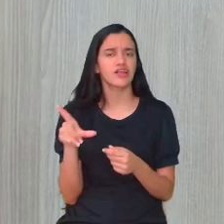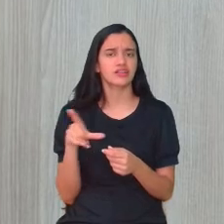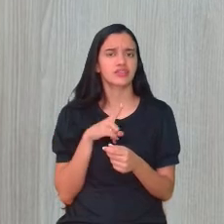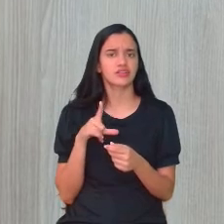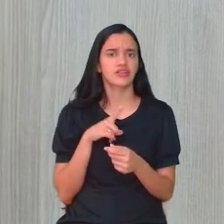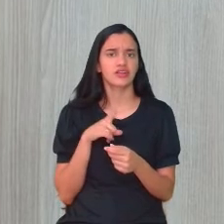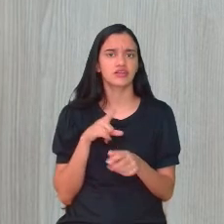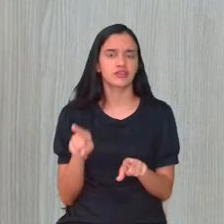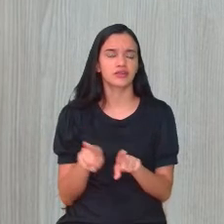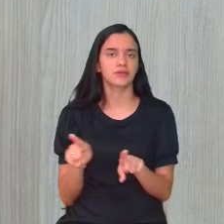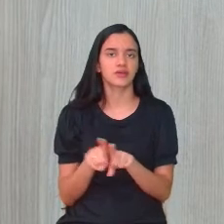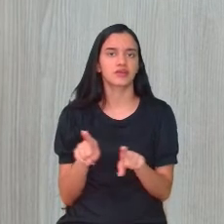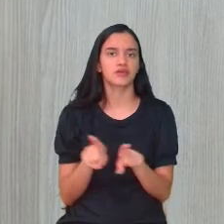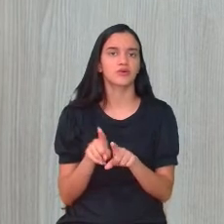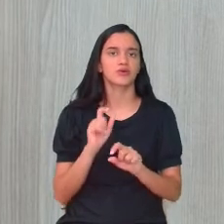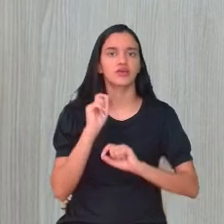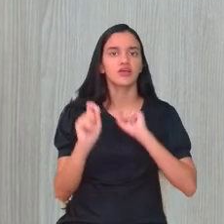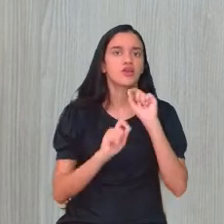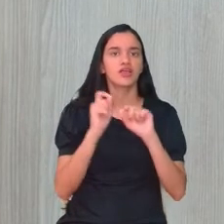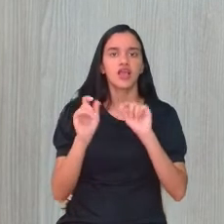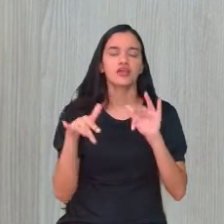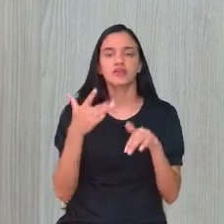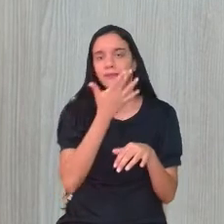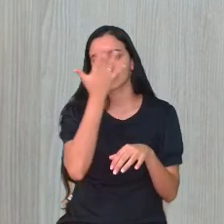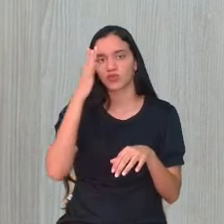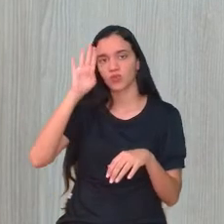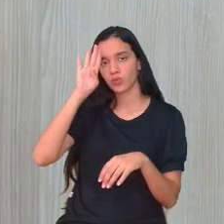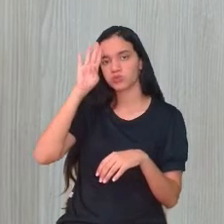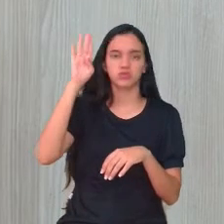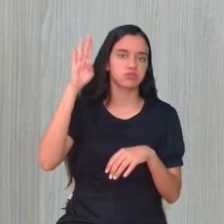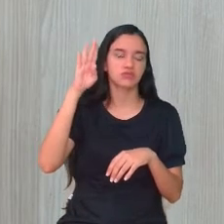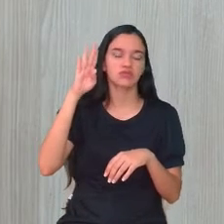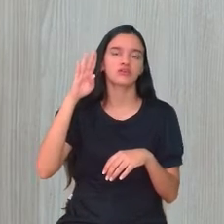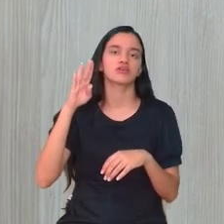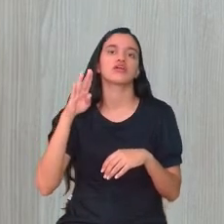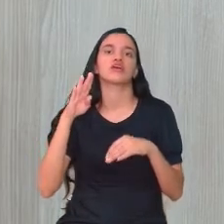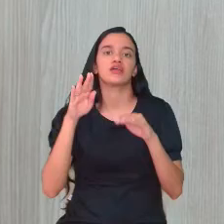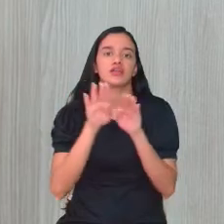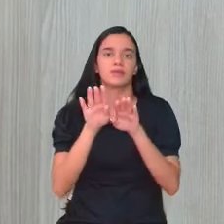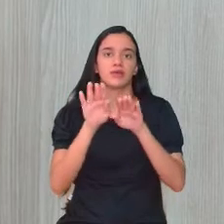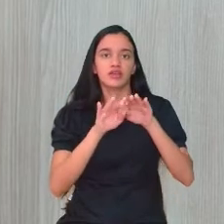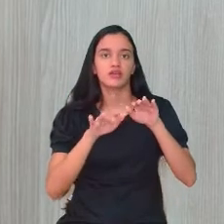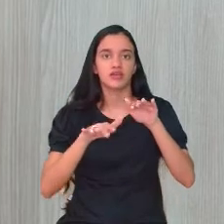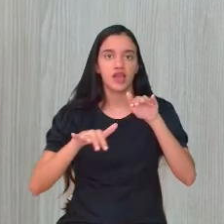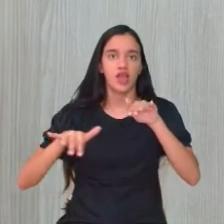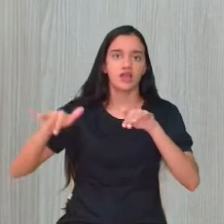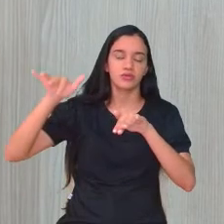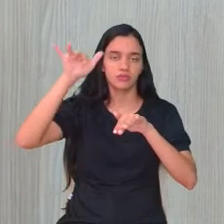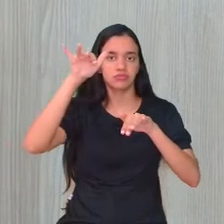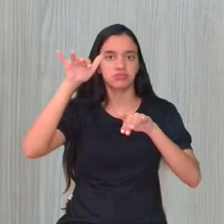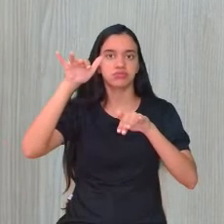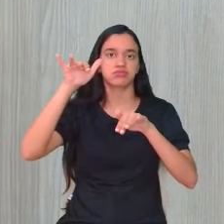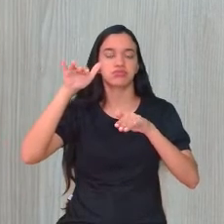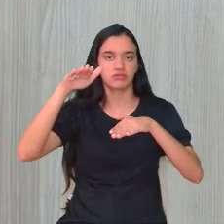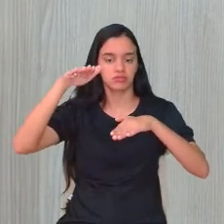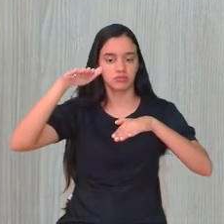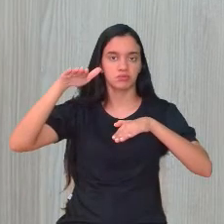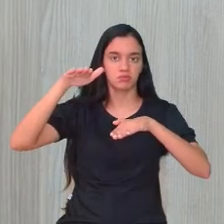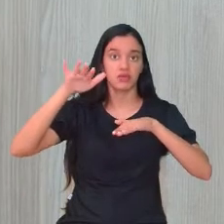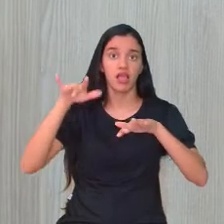questão também que essas autoridades, né, aí, né, essa hierarquia que nesses sistemas